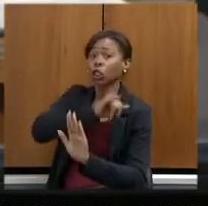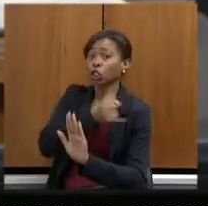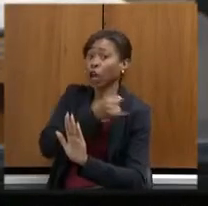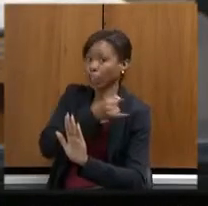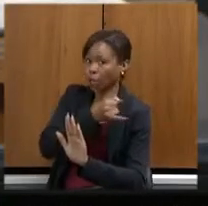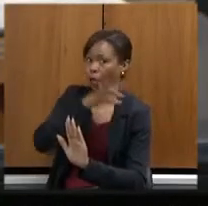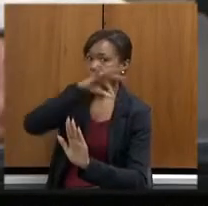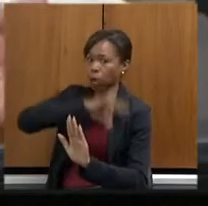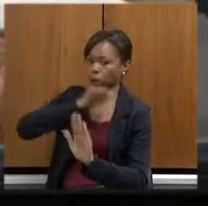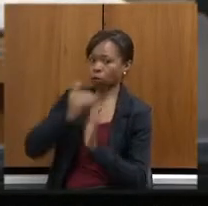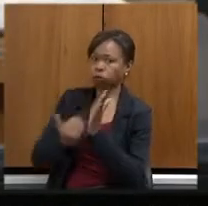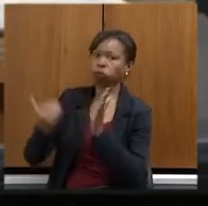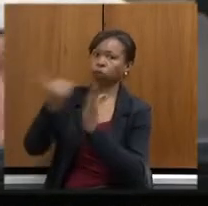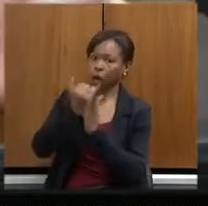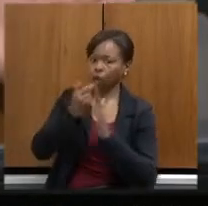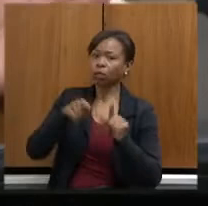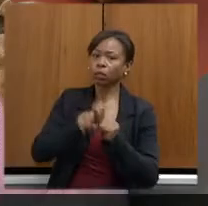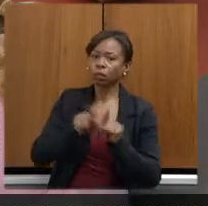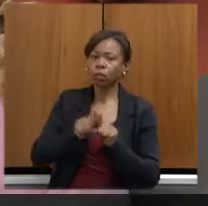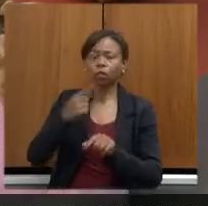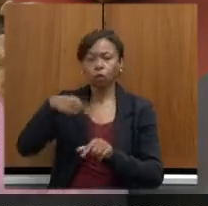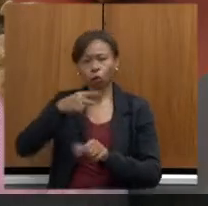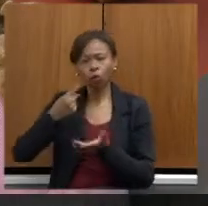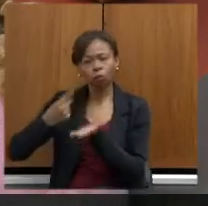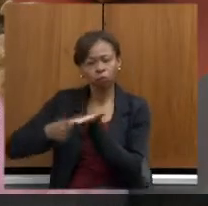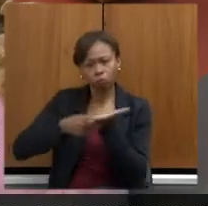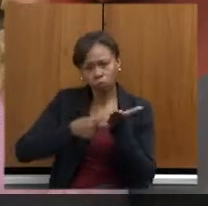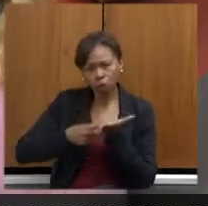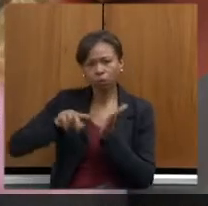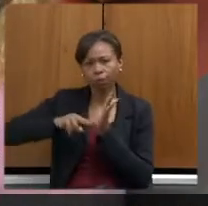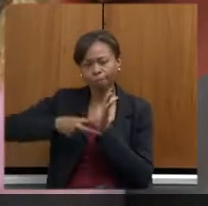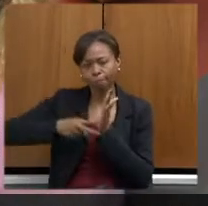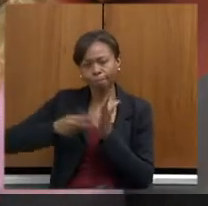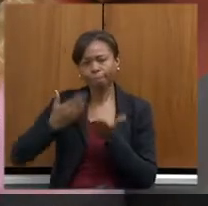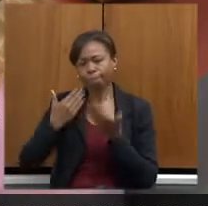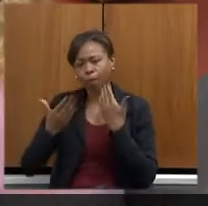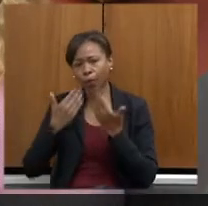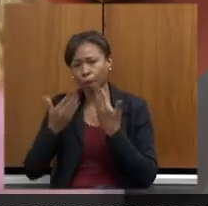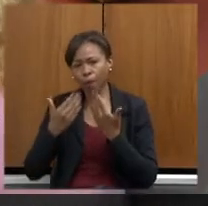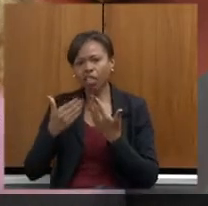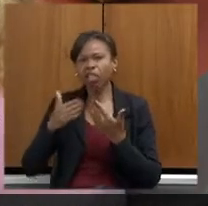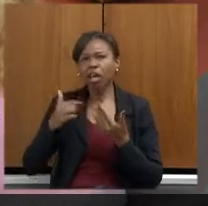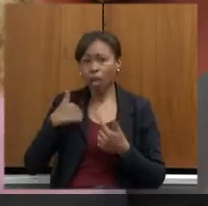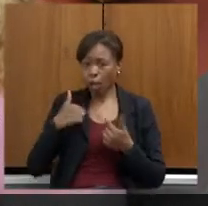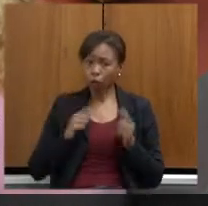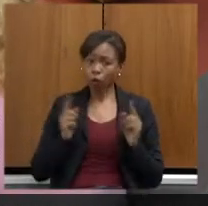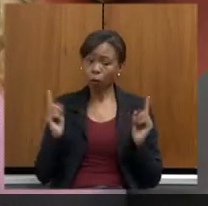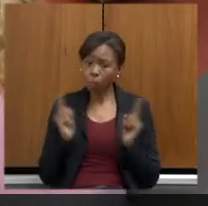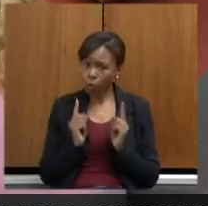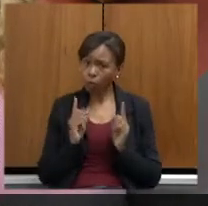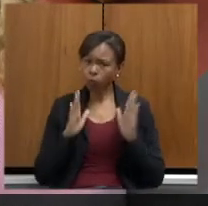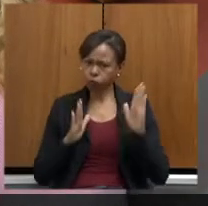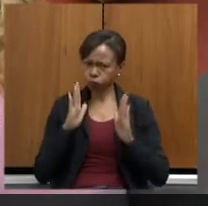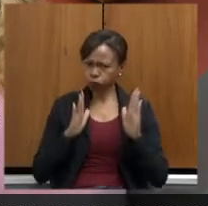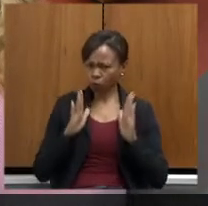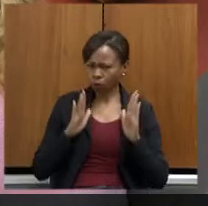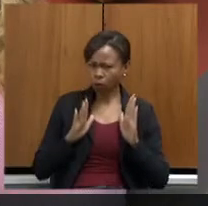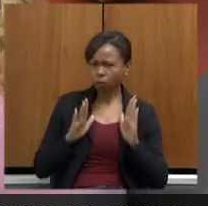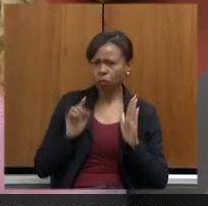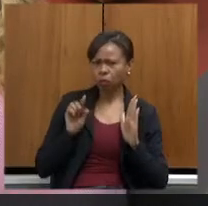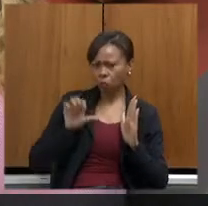pleito então nós estamos tratando disso diretamente lá com sindicato Eu realmente estou a menos de 90 dias tô conhecendo